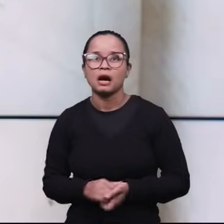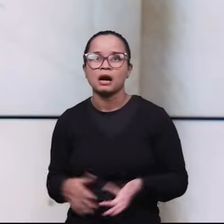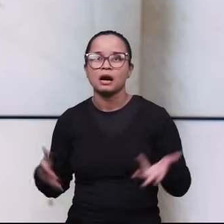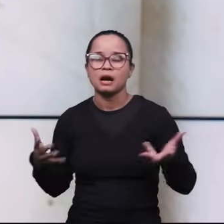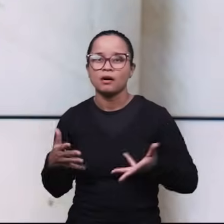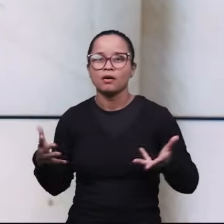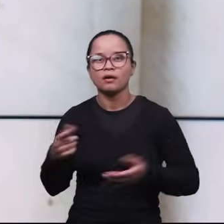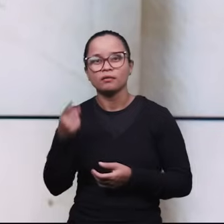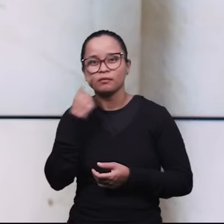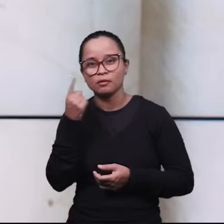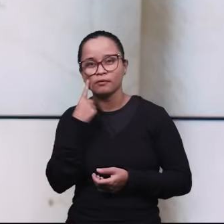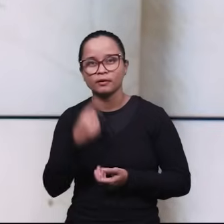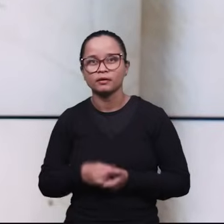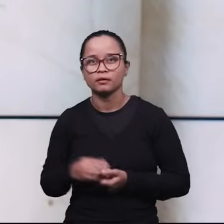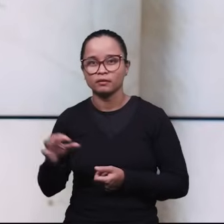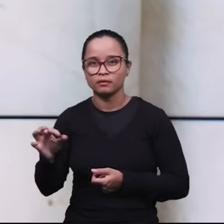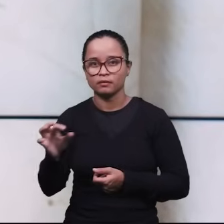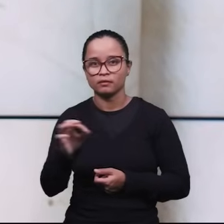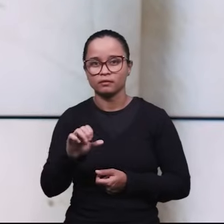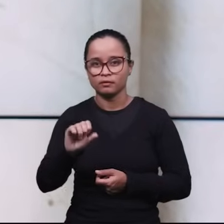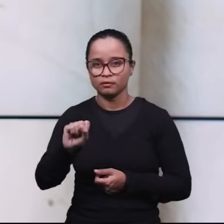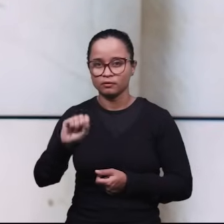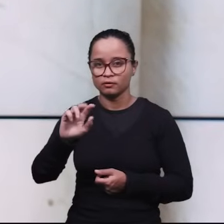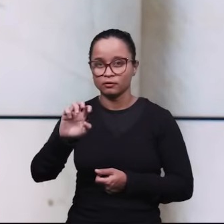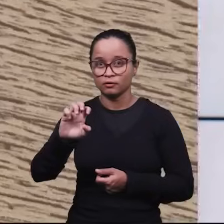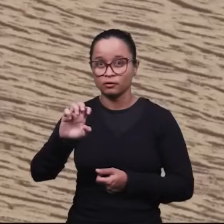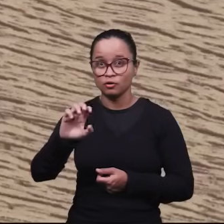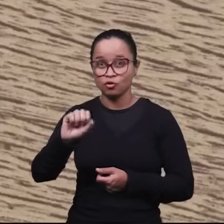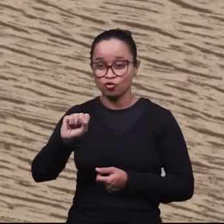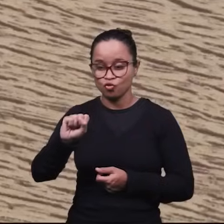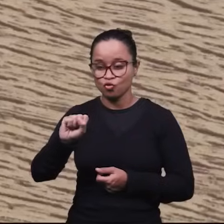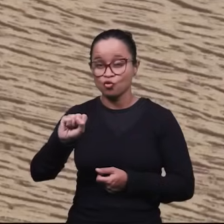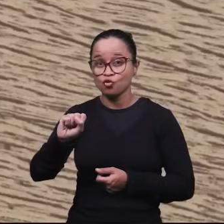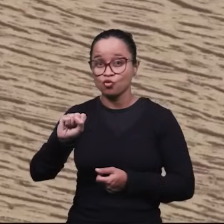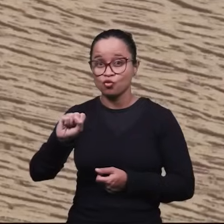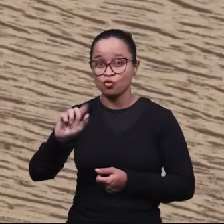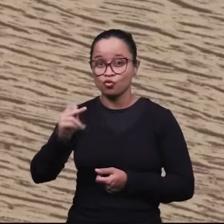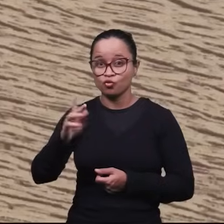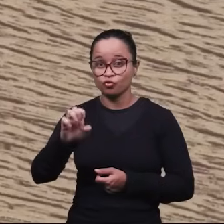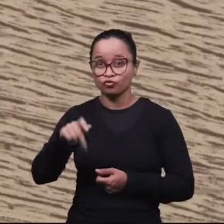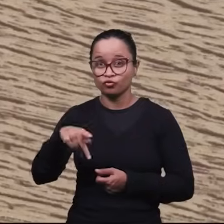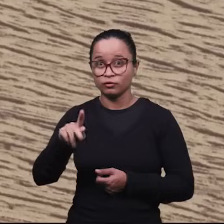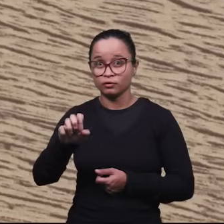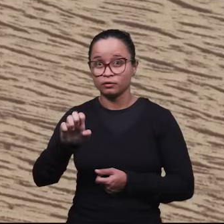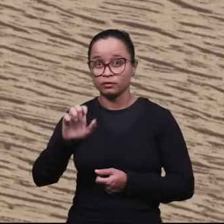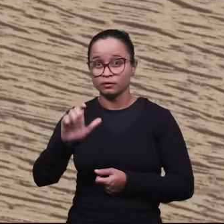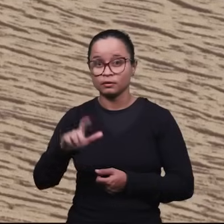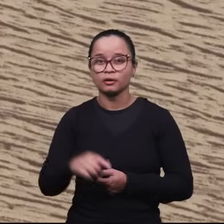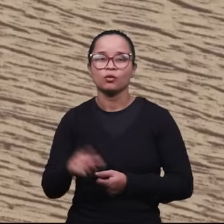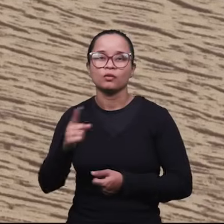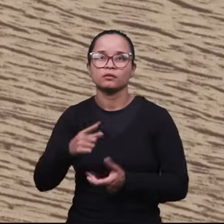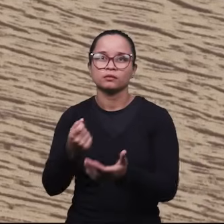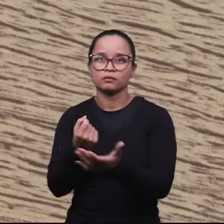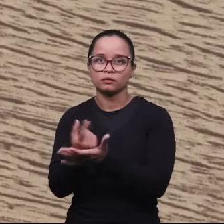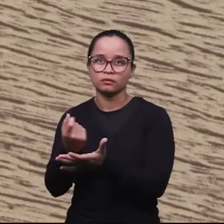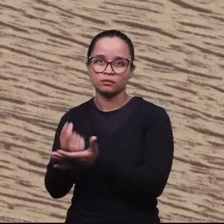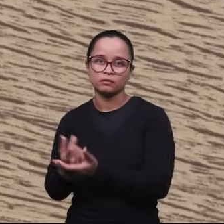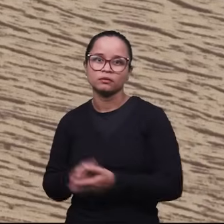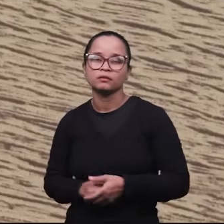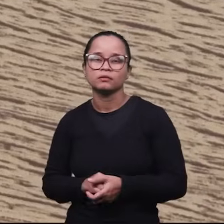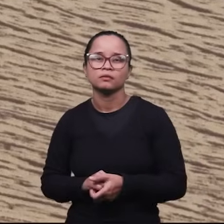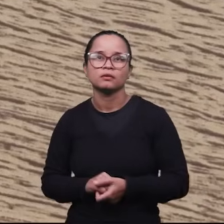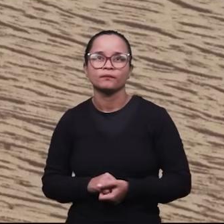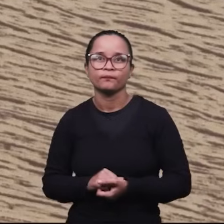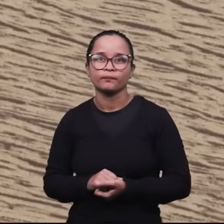vamos ver uma moeda que é o shekel de Tiro. Essa moeda nós compramos lá no antiquário,